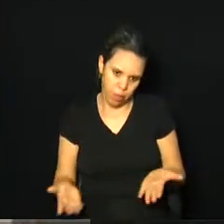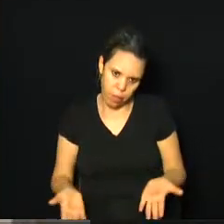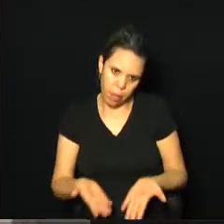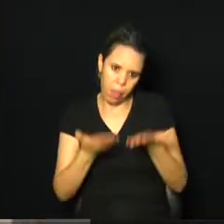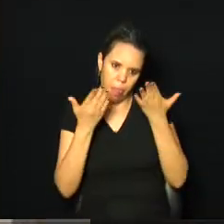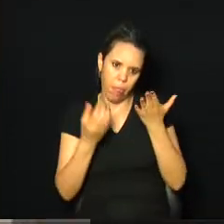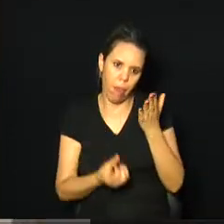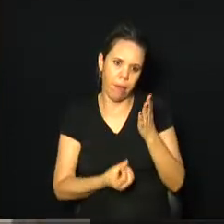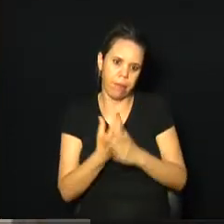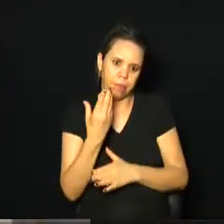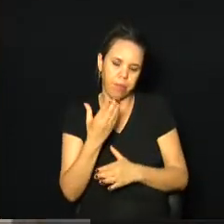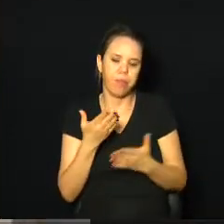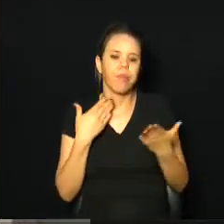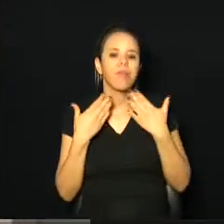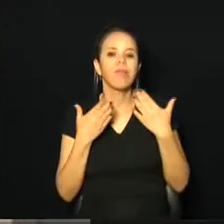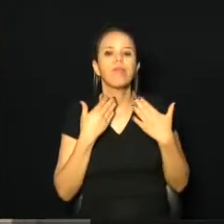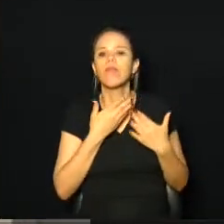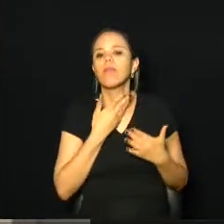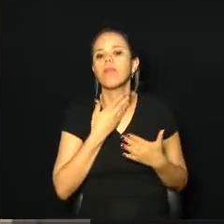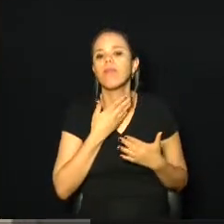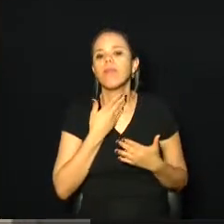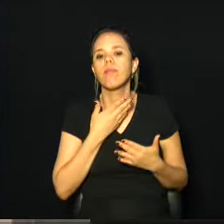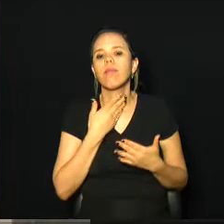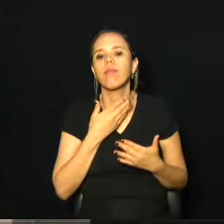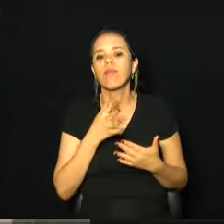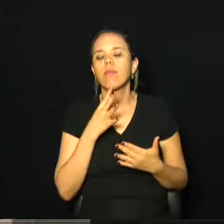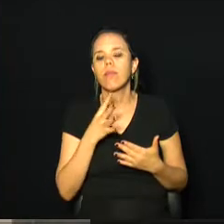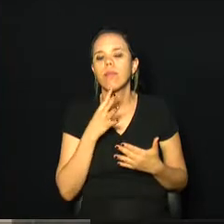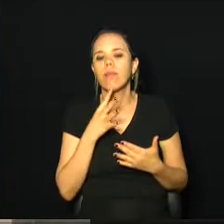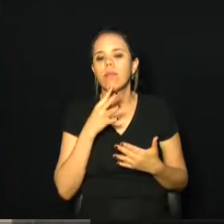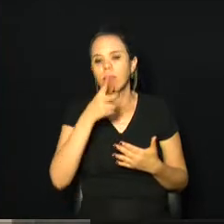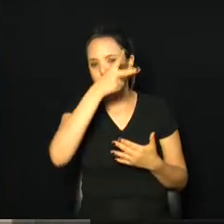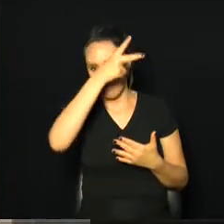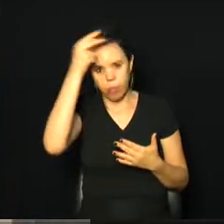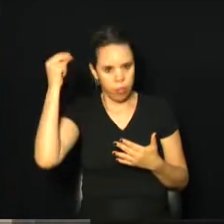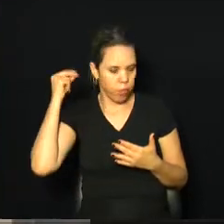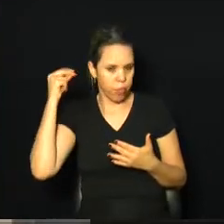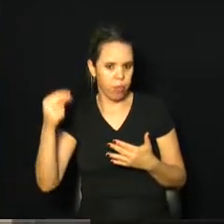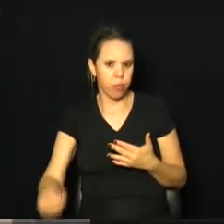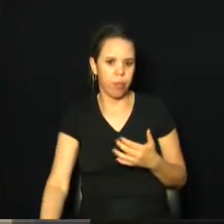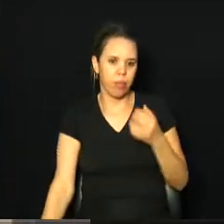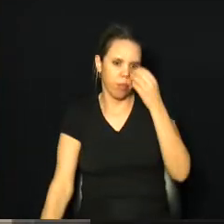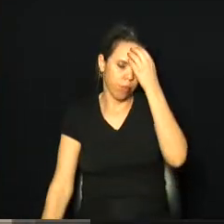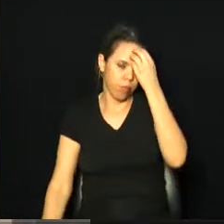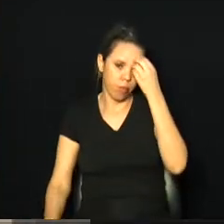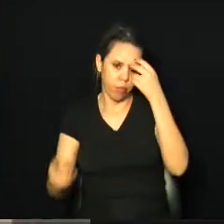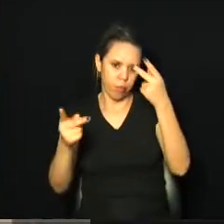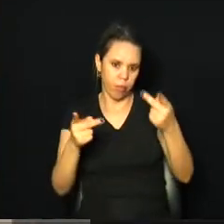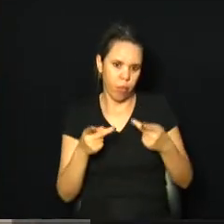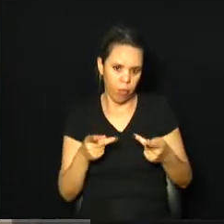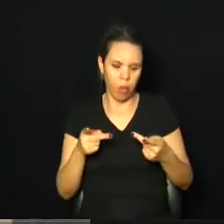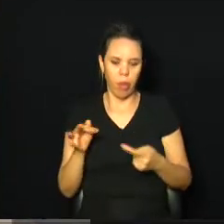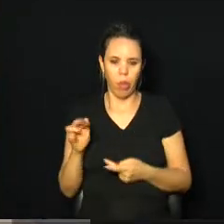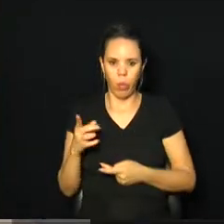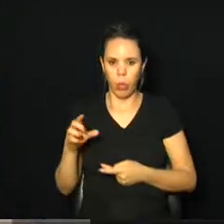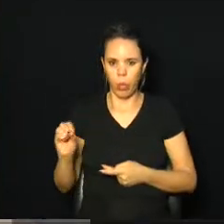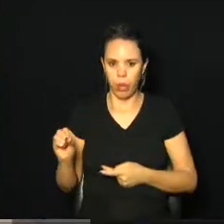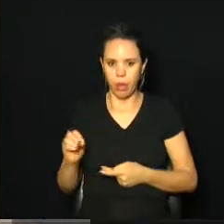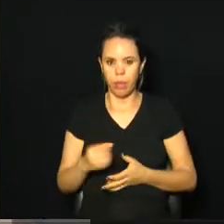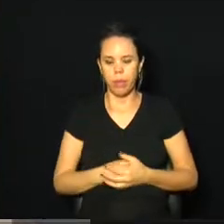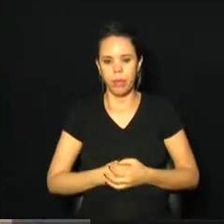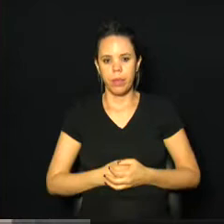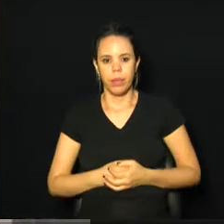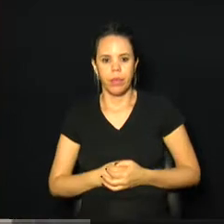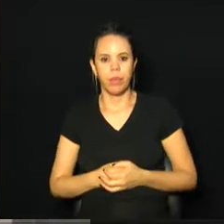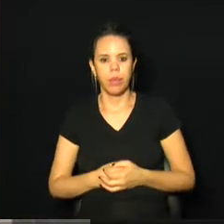surgiu assim de um papo informal, de conhecer o prefeito, e aí ele chamou o Fernando Vanin, que é